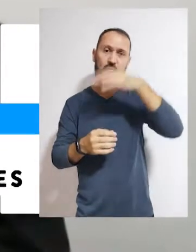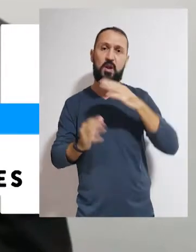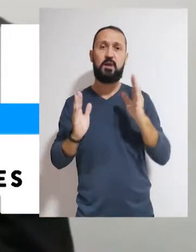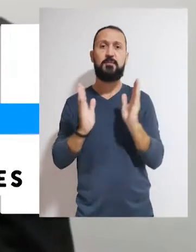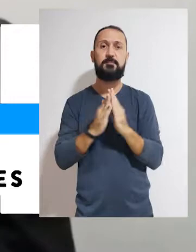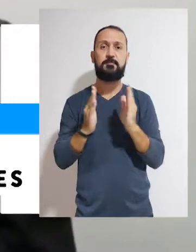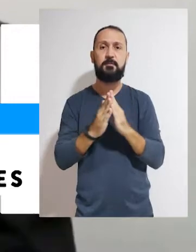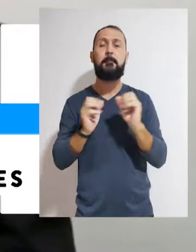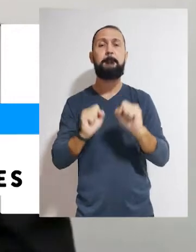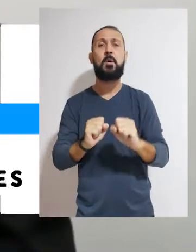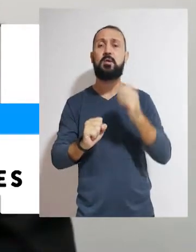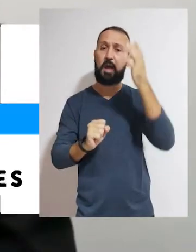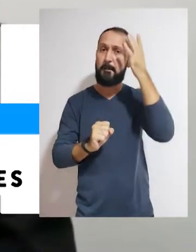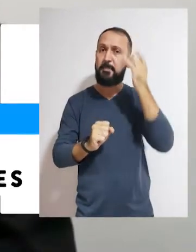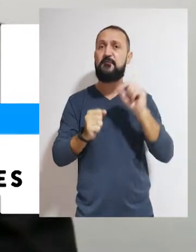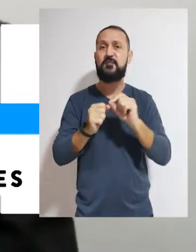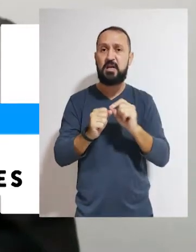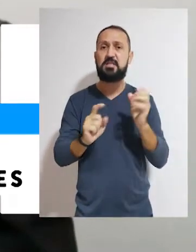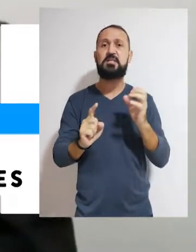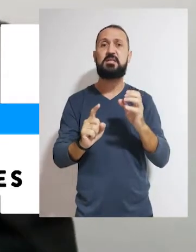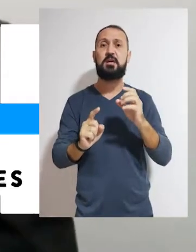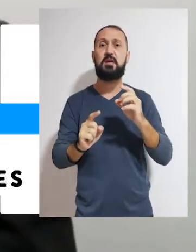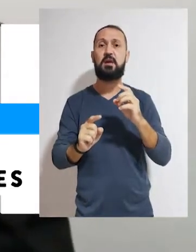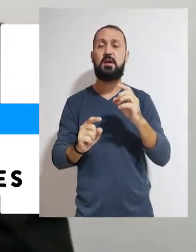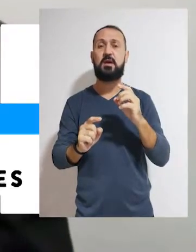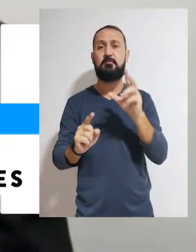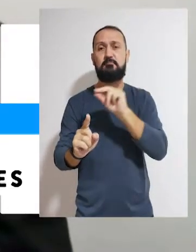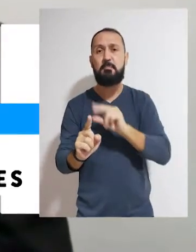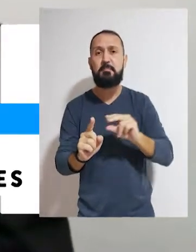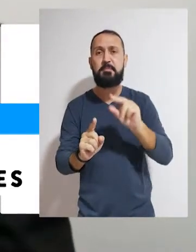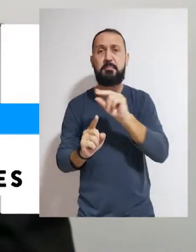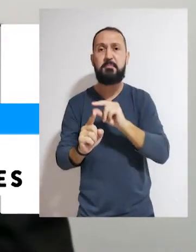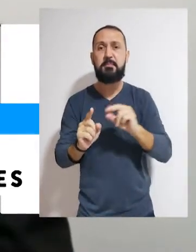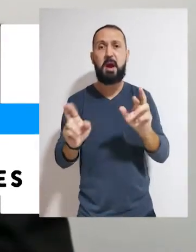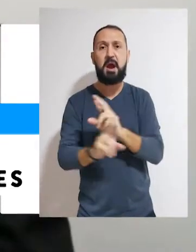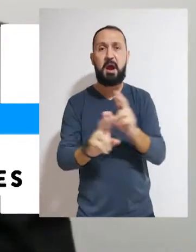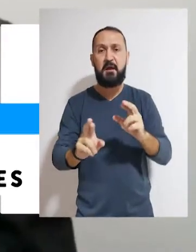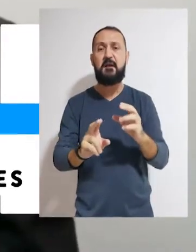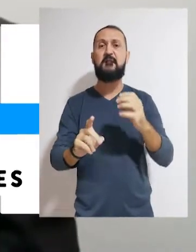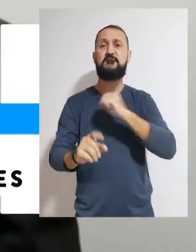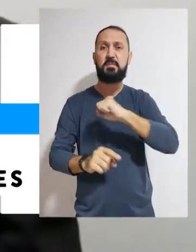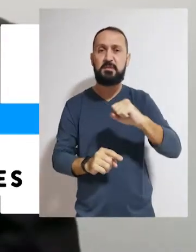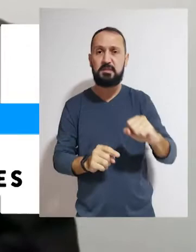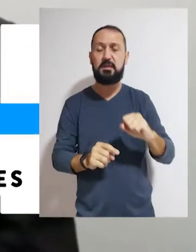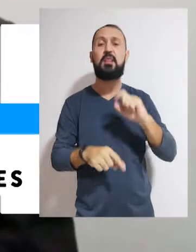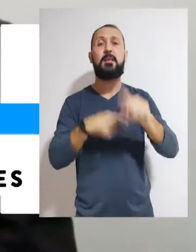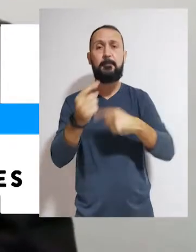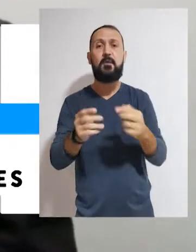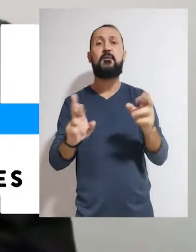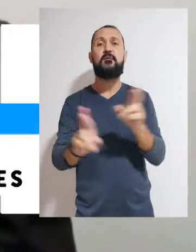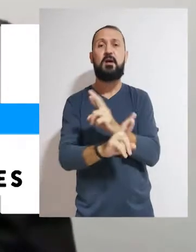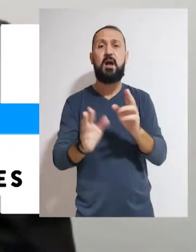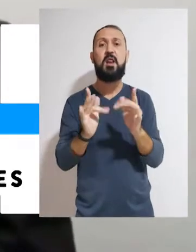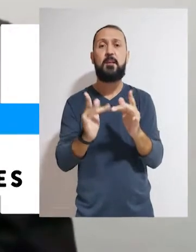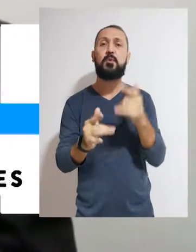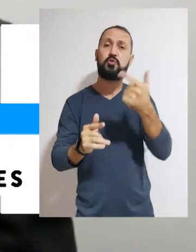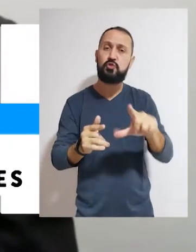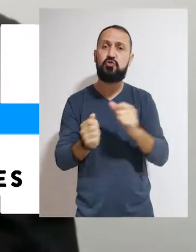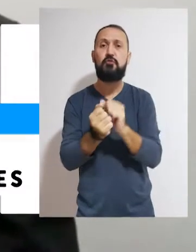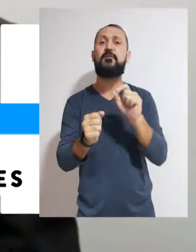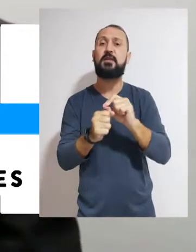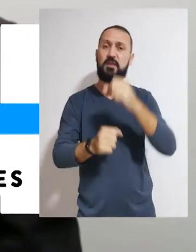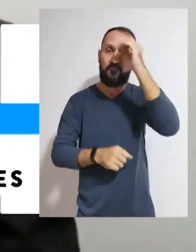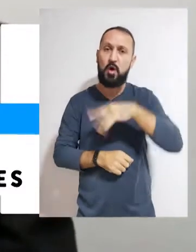violência doméstica é autor de feminicídio amanhã e depois vai constituir uma nova relação e certamente voltará a